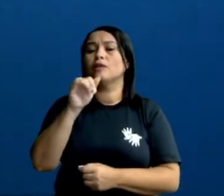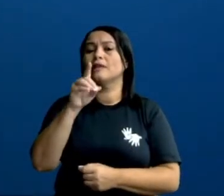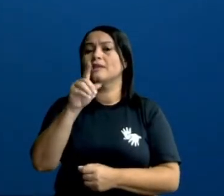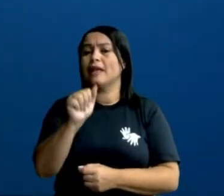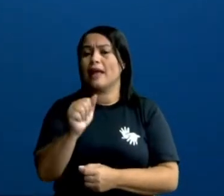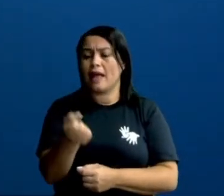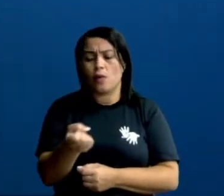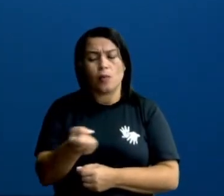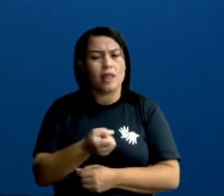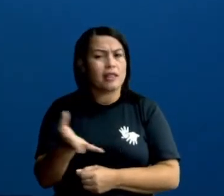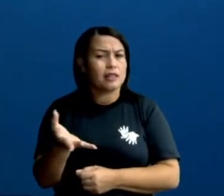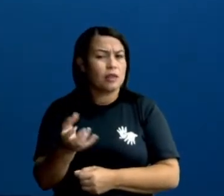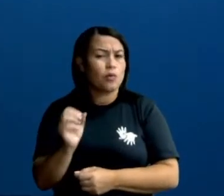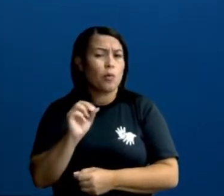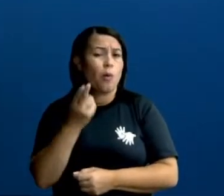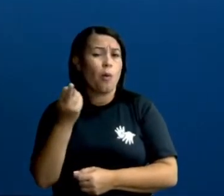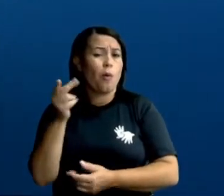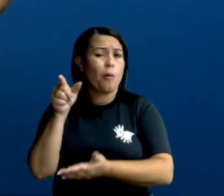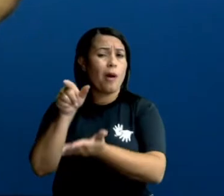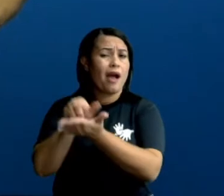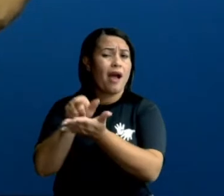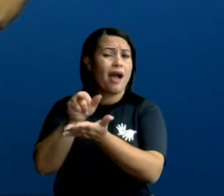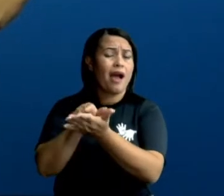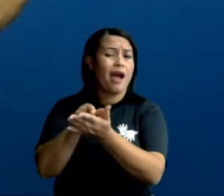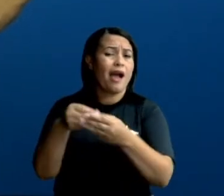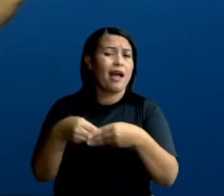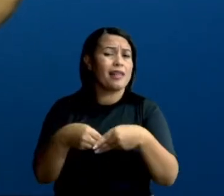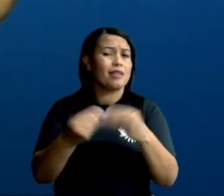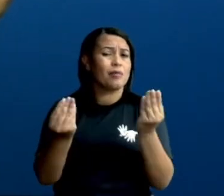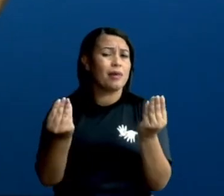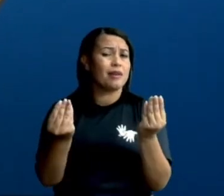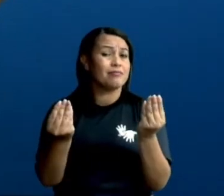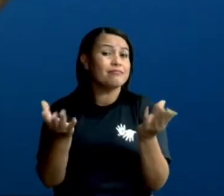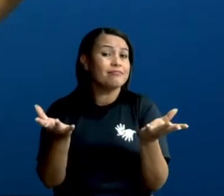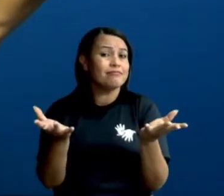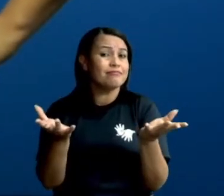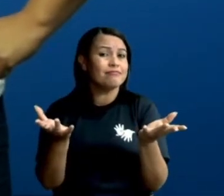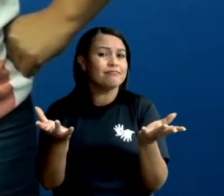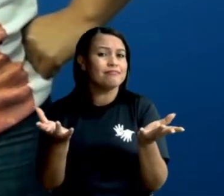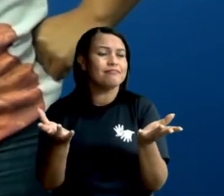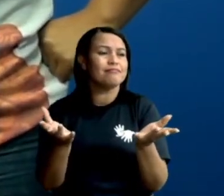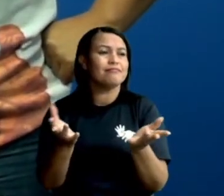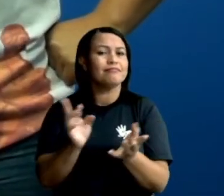esse dadinho ou é a cartazinha do baralho?